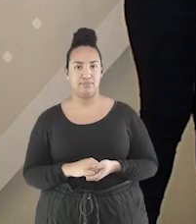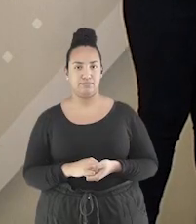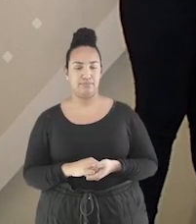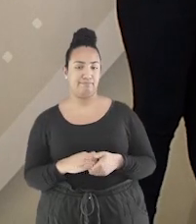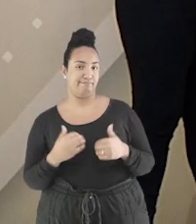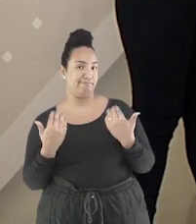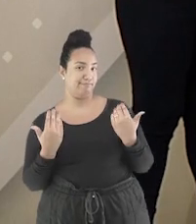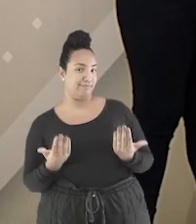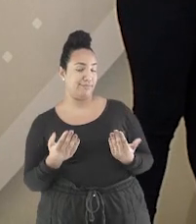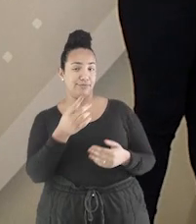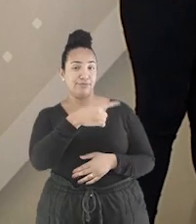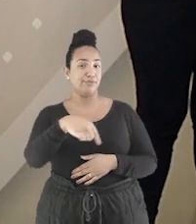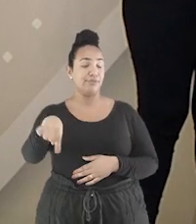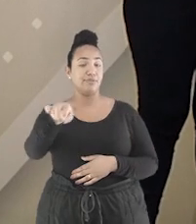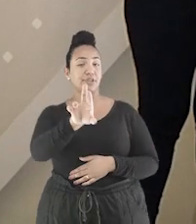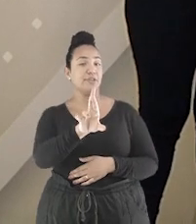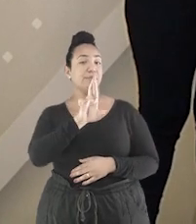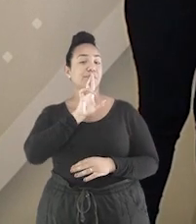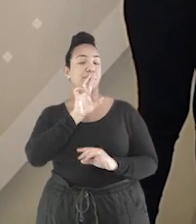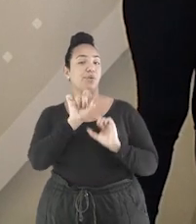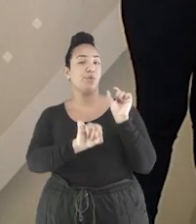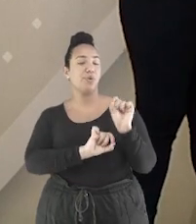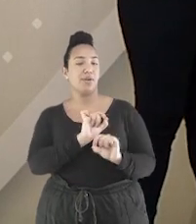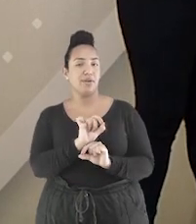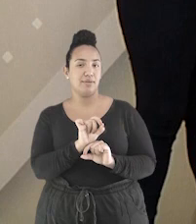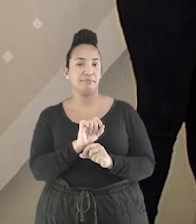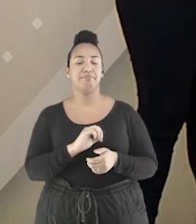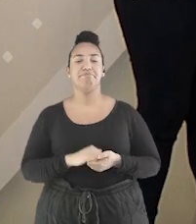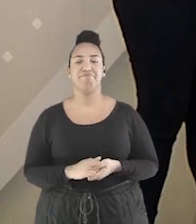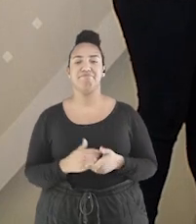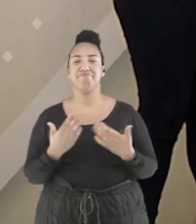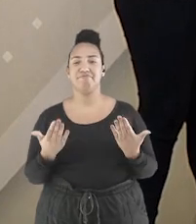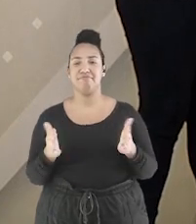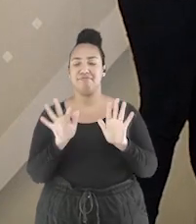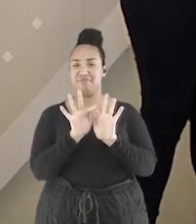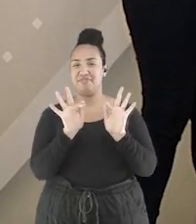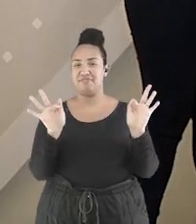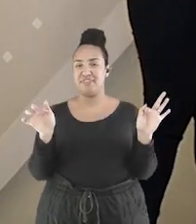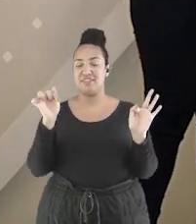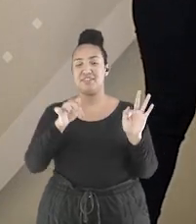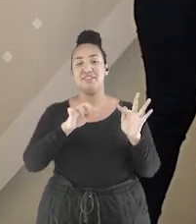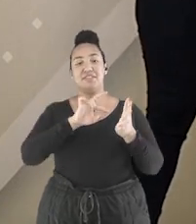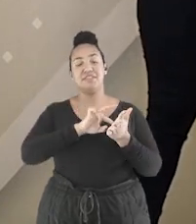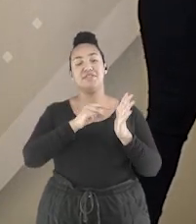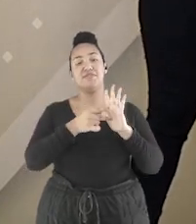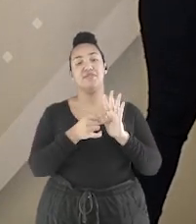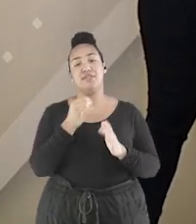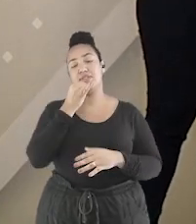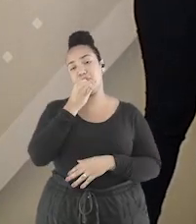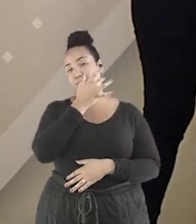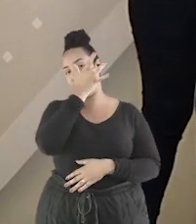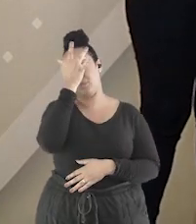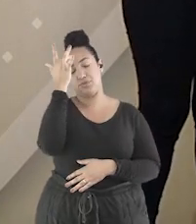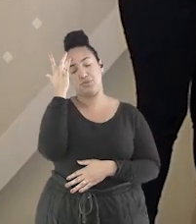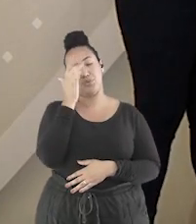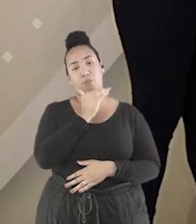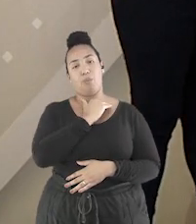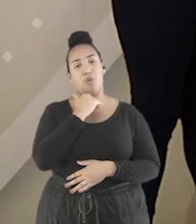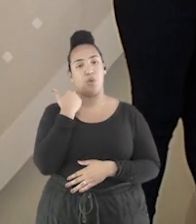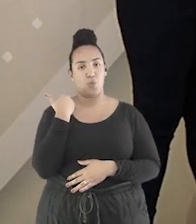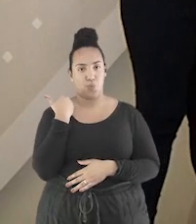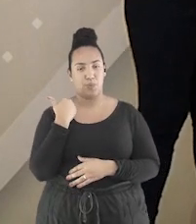E aí, o que vocês responderam? Bater as botas é uma forma suave de dizermos que uma pessoa faleceu.